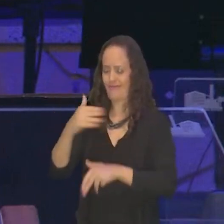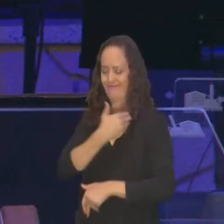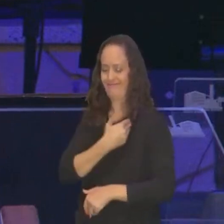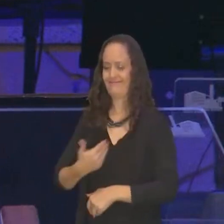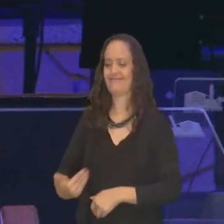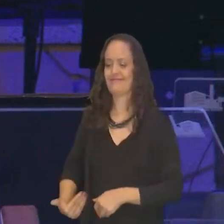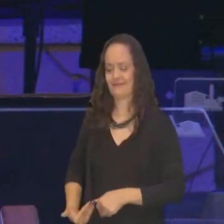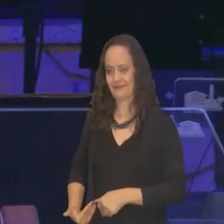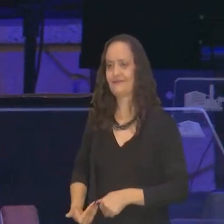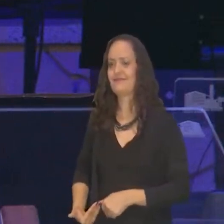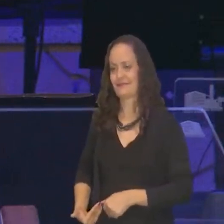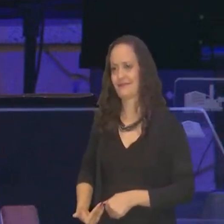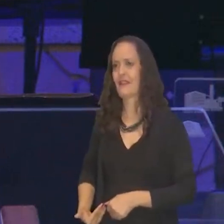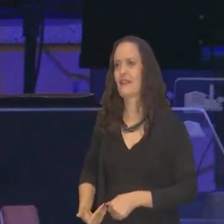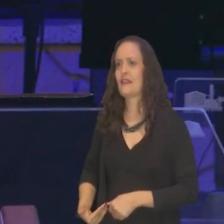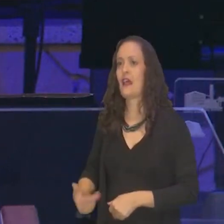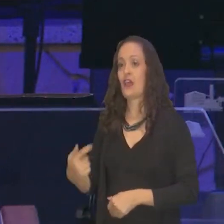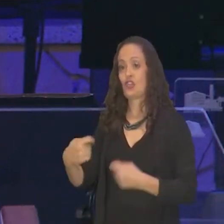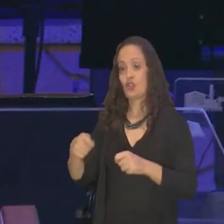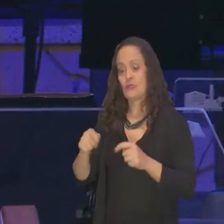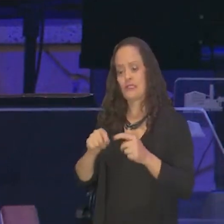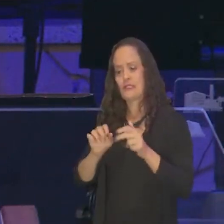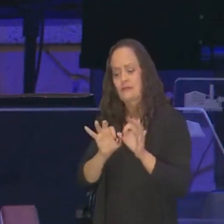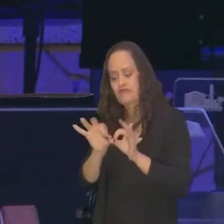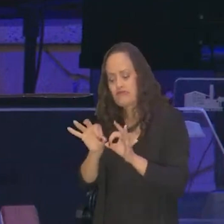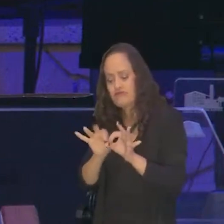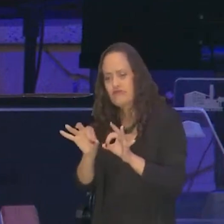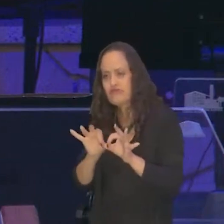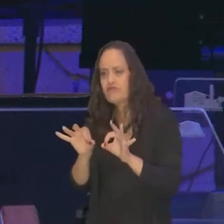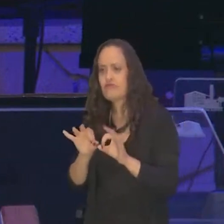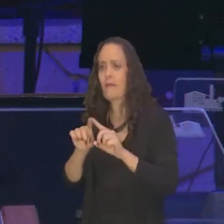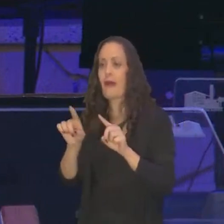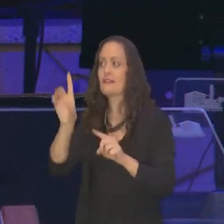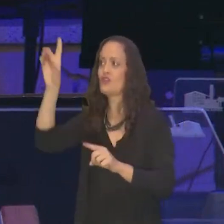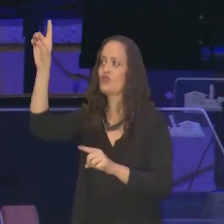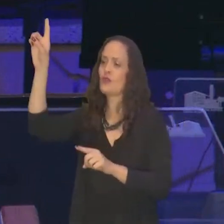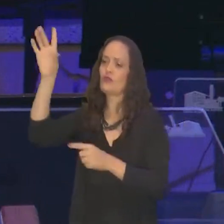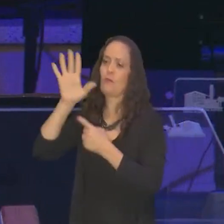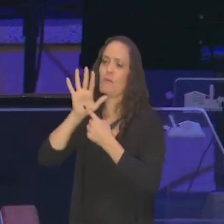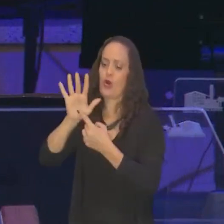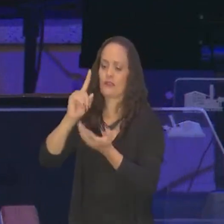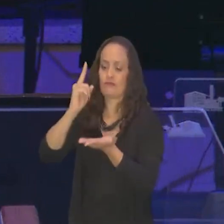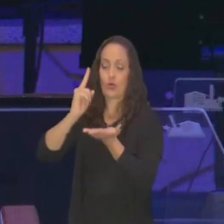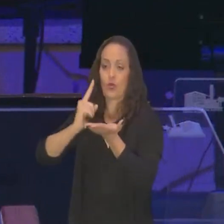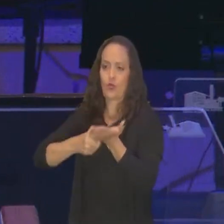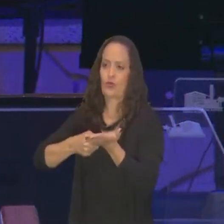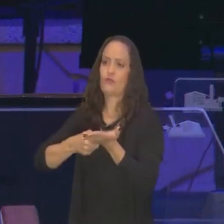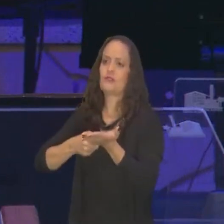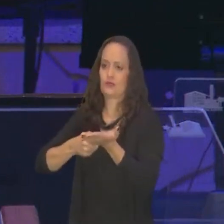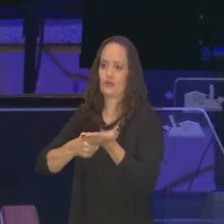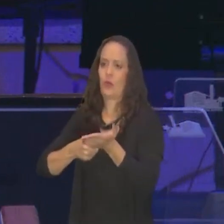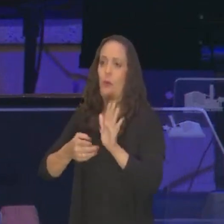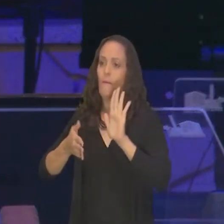e consertando e ajustando, e apresentando o seu propósito para a sua humanidade. Pode passar,